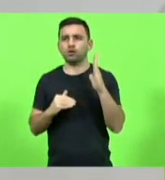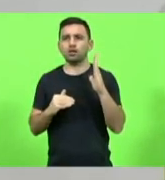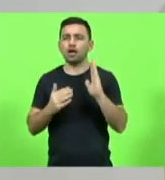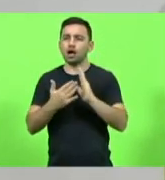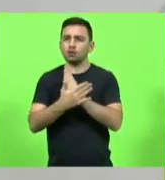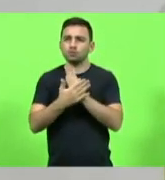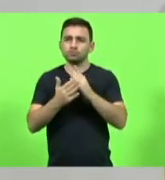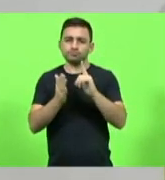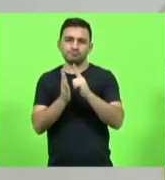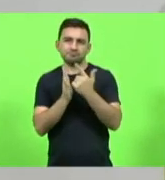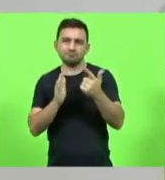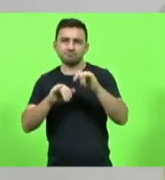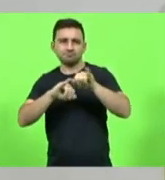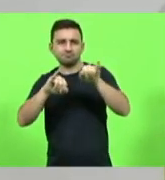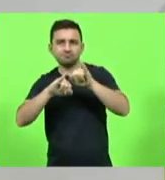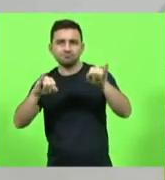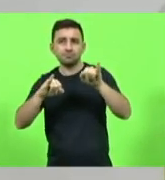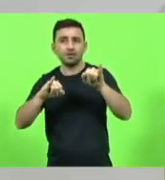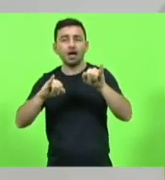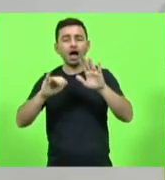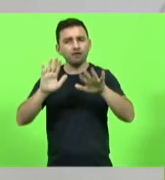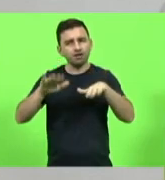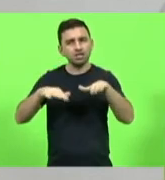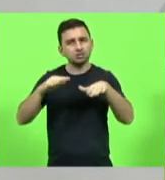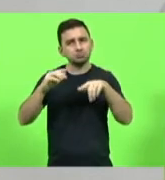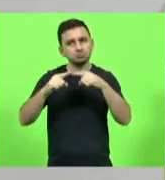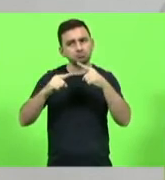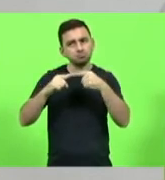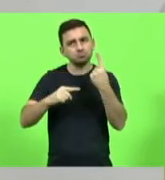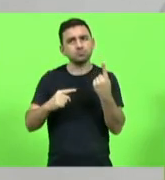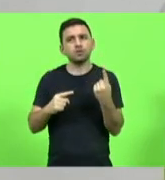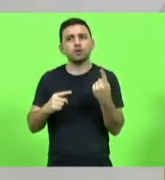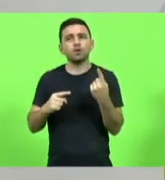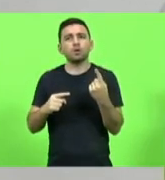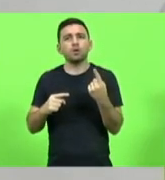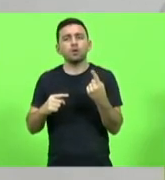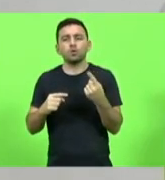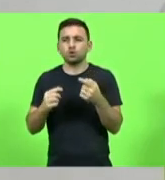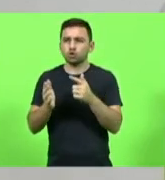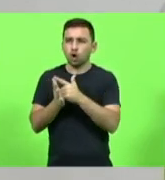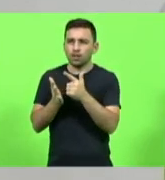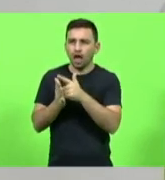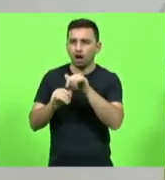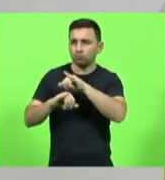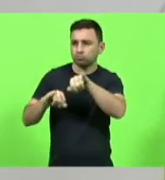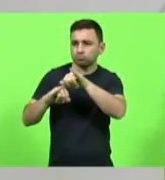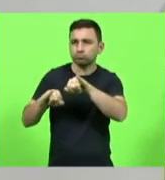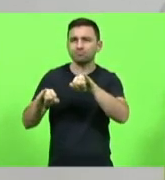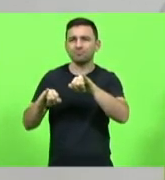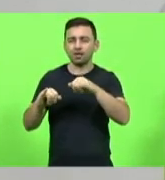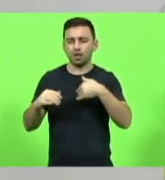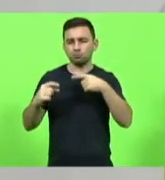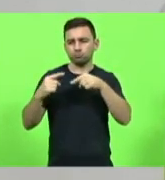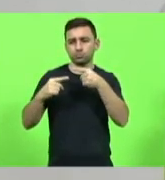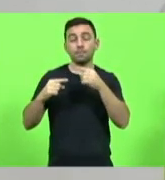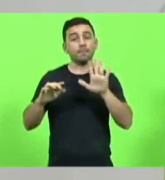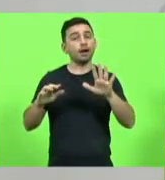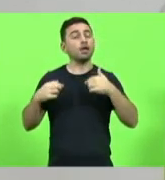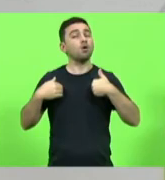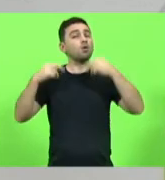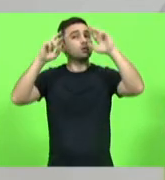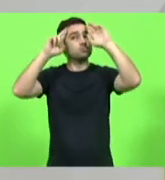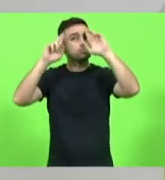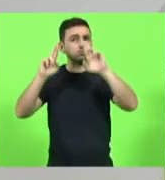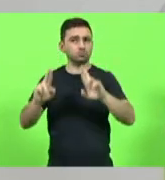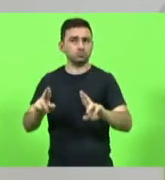imprensa noticia, com os editoriais publicados nos jornais, mas eu saberei respeitar a imprensa que